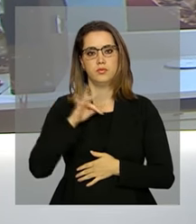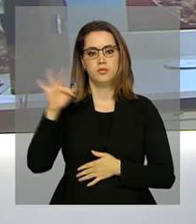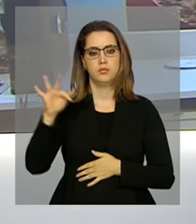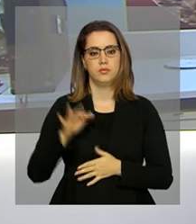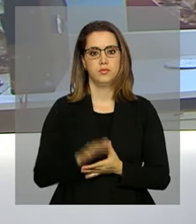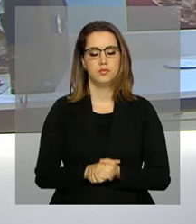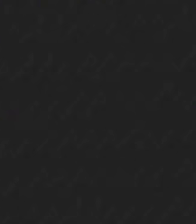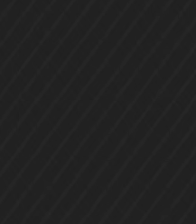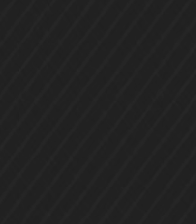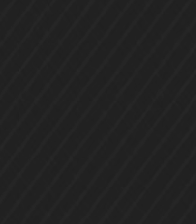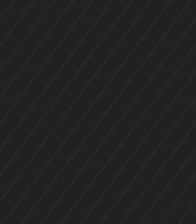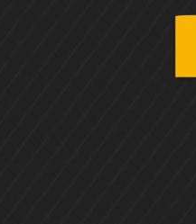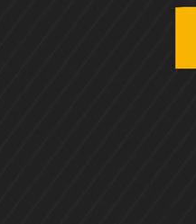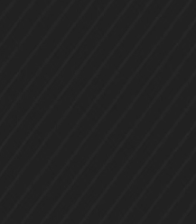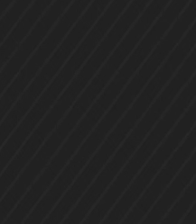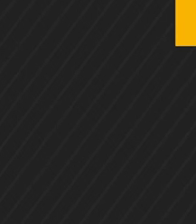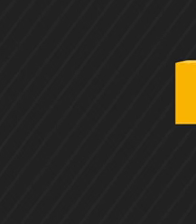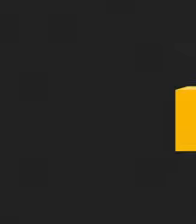Federal